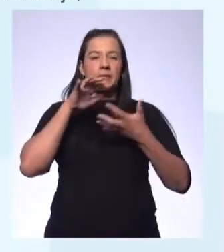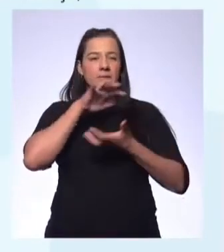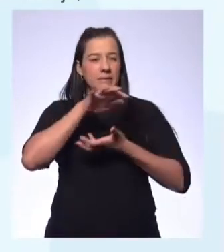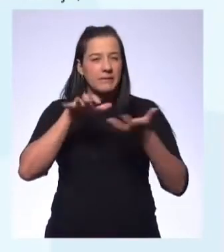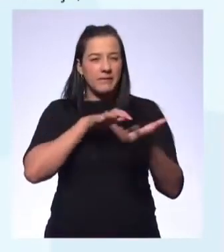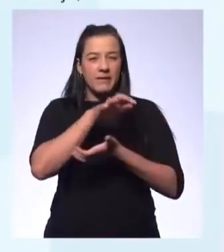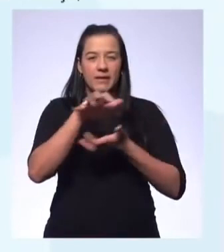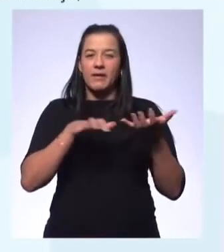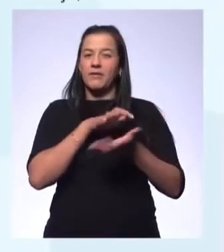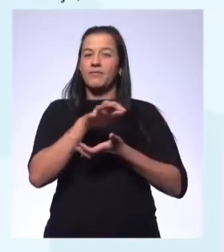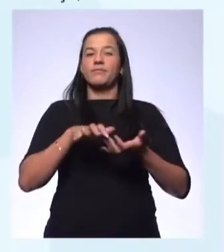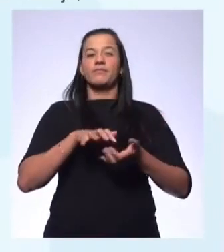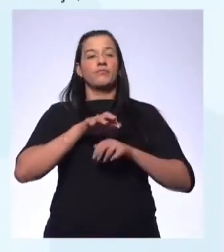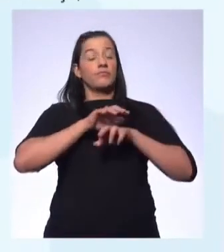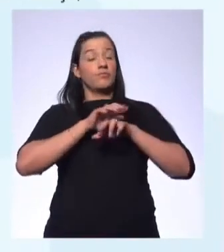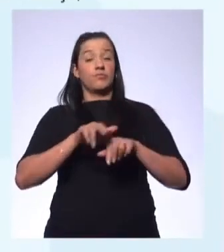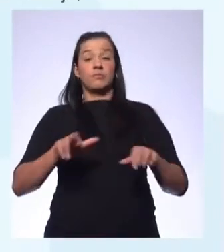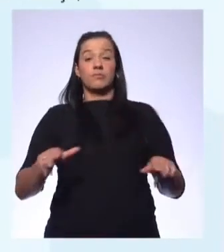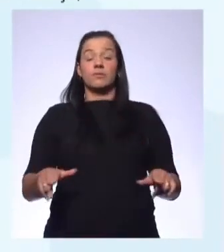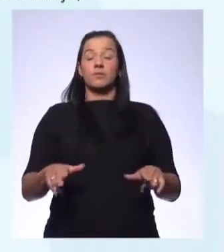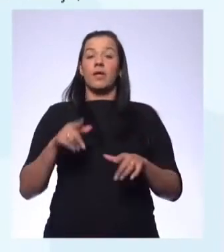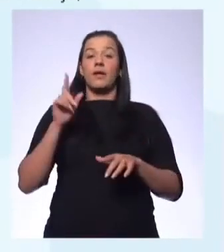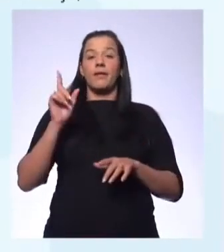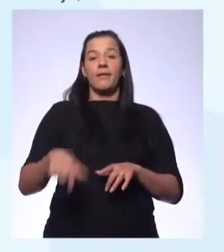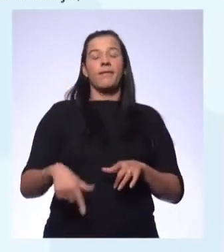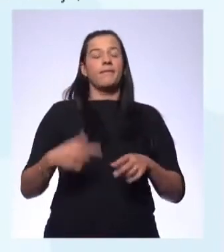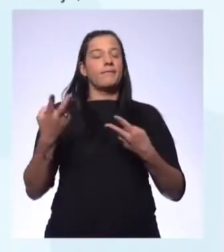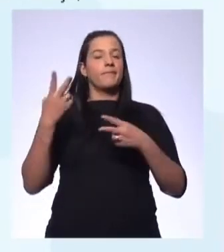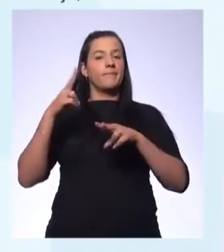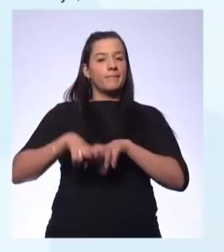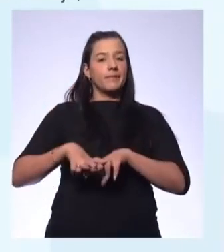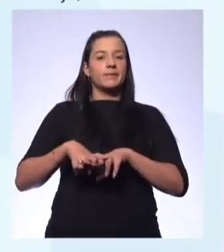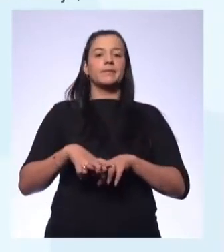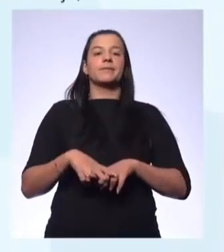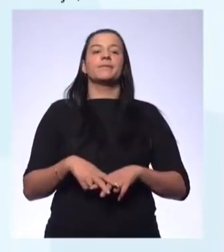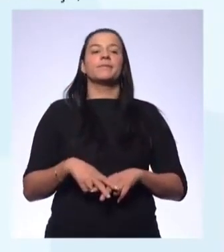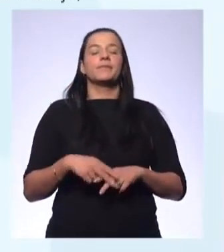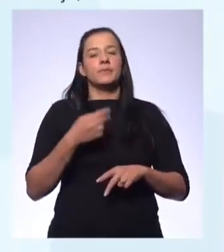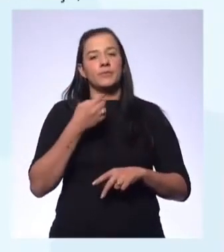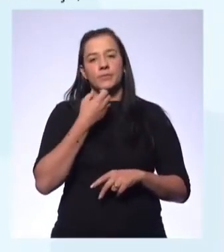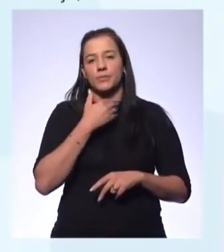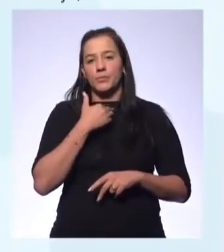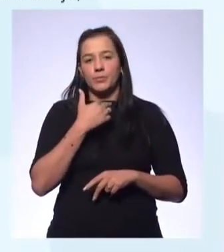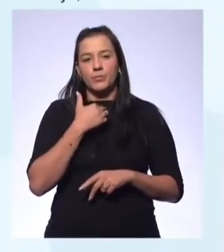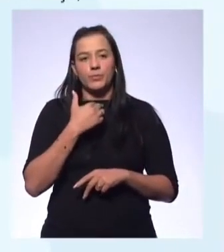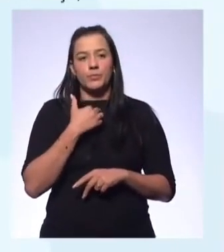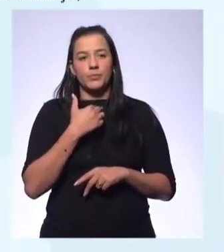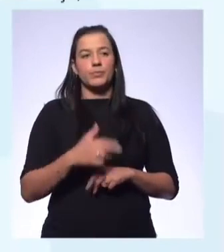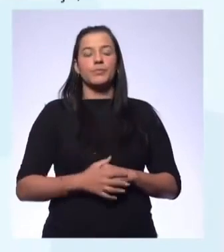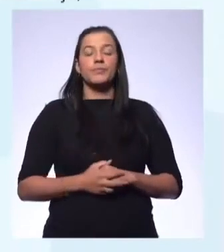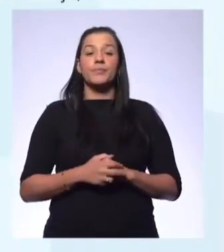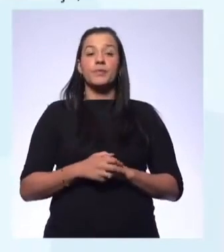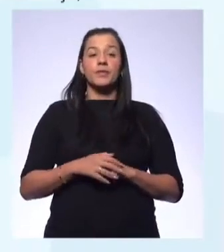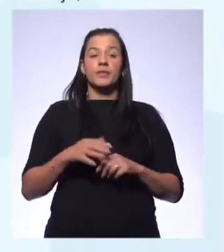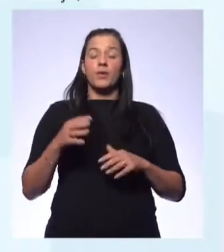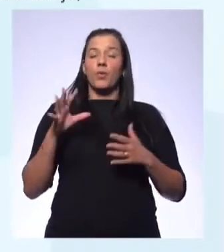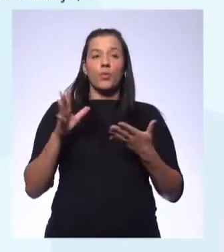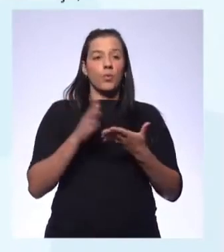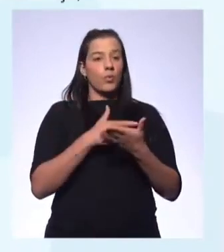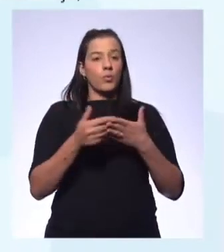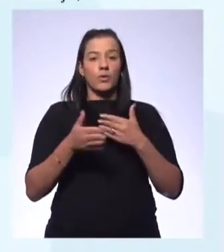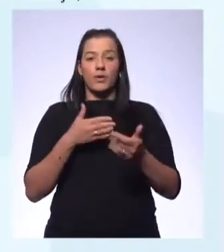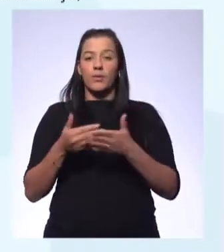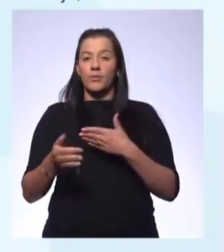de reivindicação era imediatamente criminalizado. Então, se os trabalhadores fossem fazer qualquer um desses movimentos, a